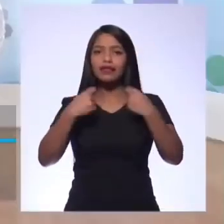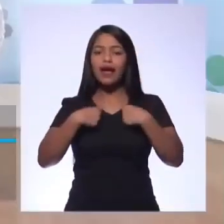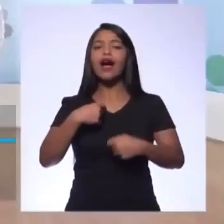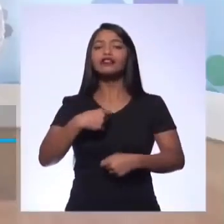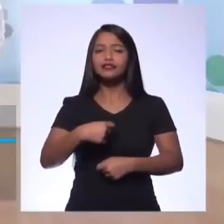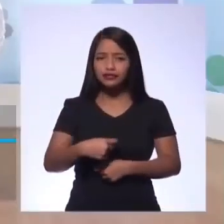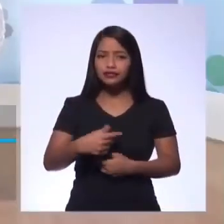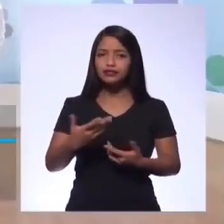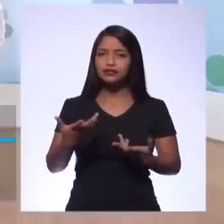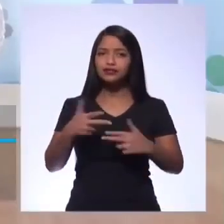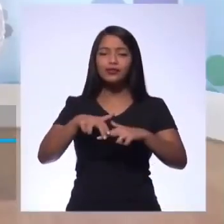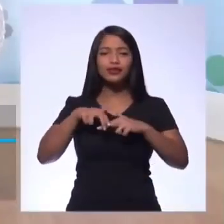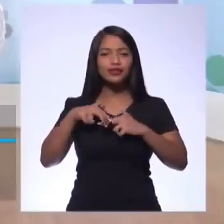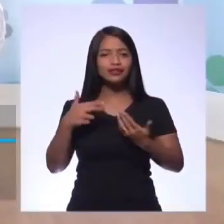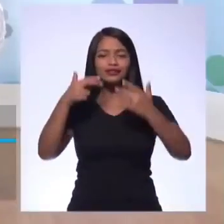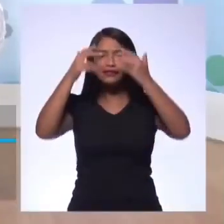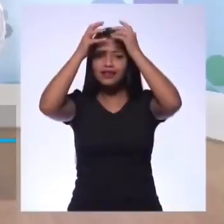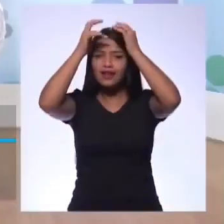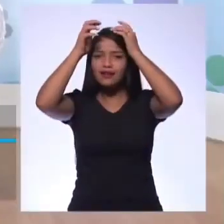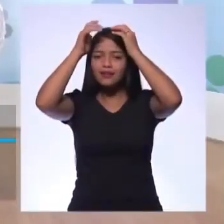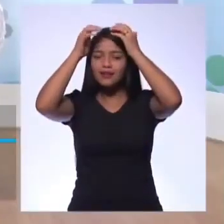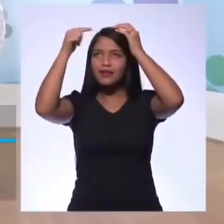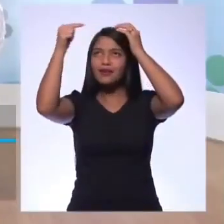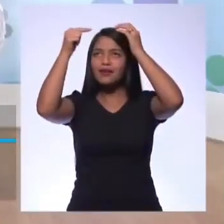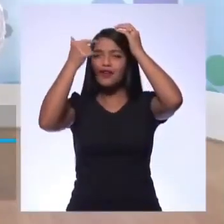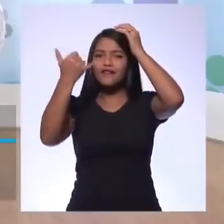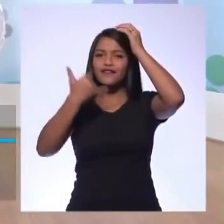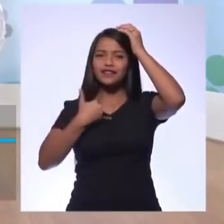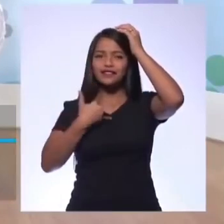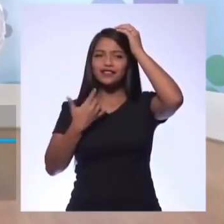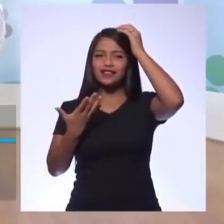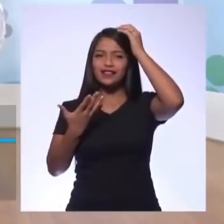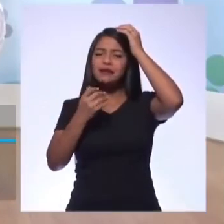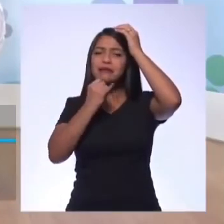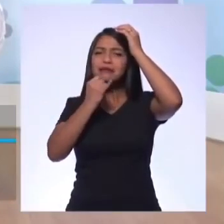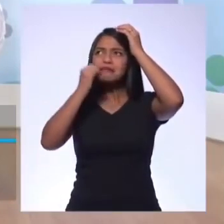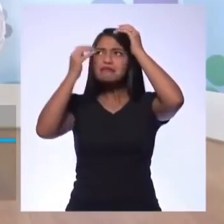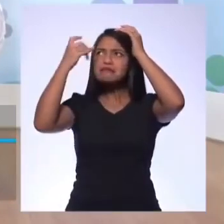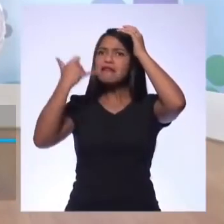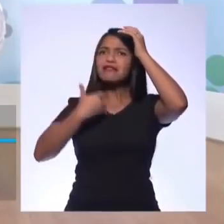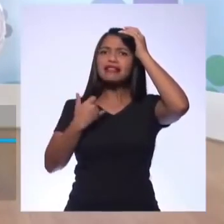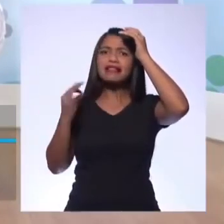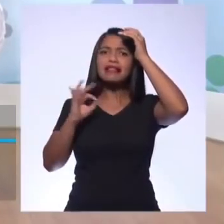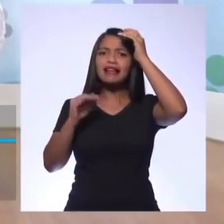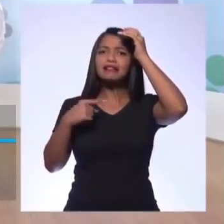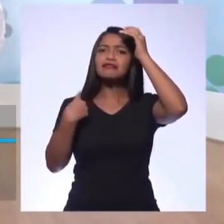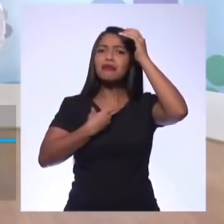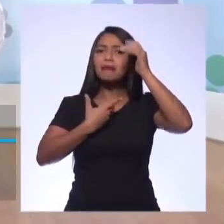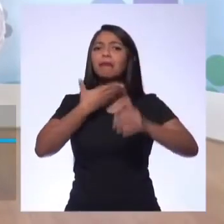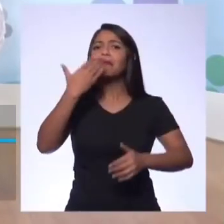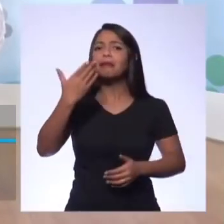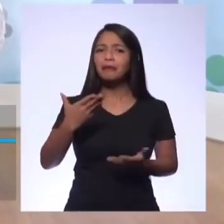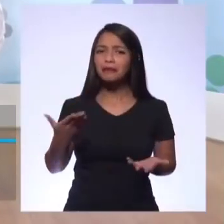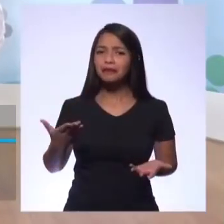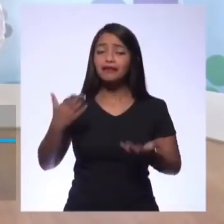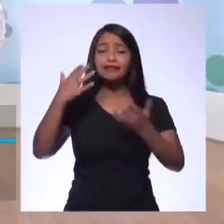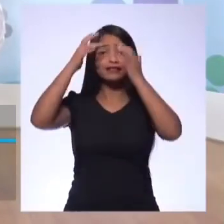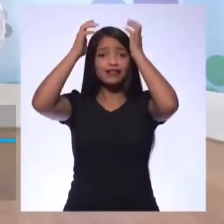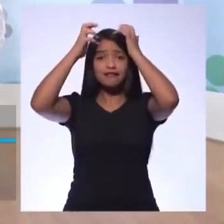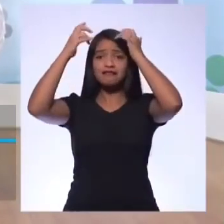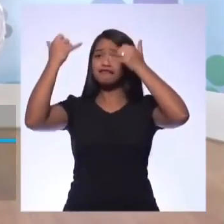um aviso do cérebro. Quer dizer, quem seríamos nós sem o aviso do cérebro, professor Joel? Né? Ele avisa em